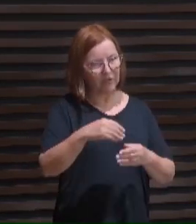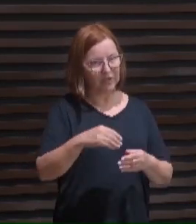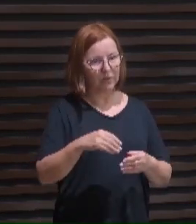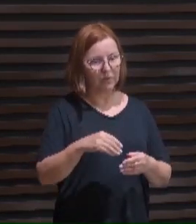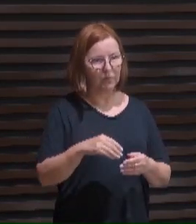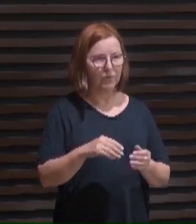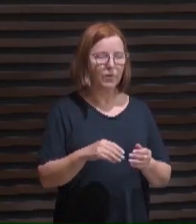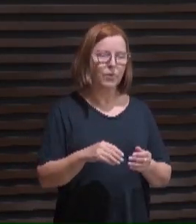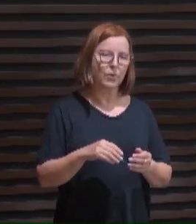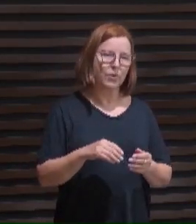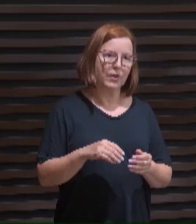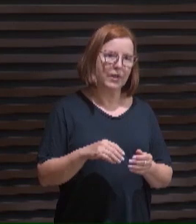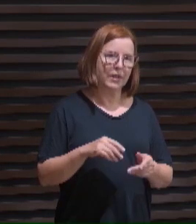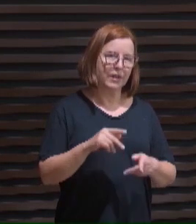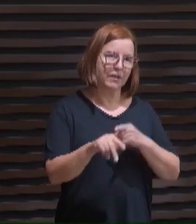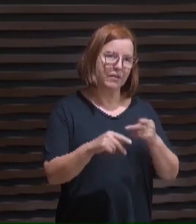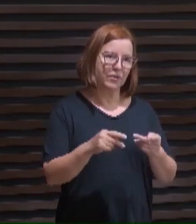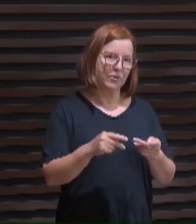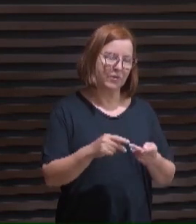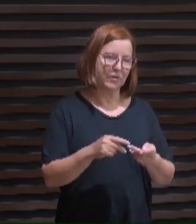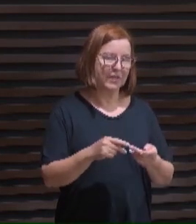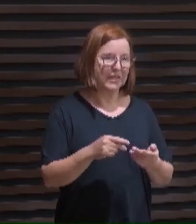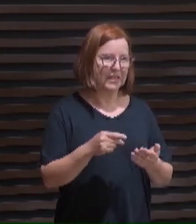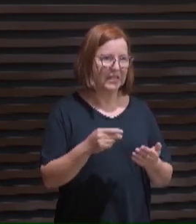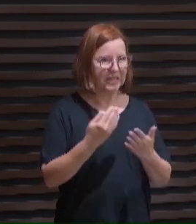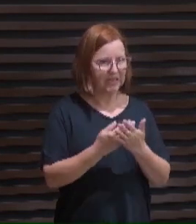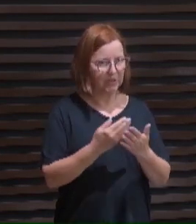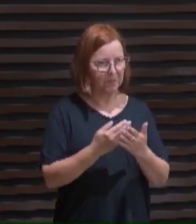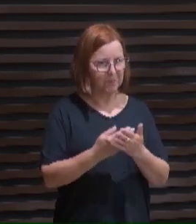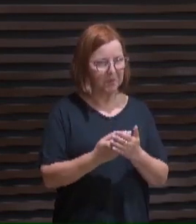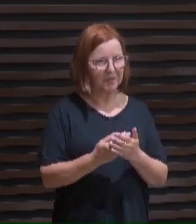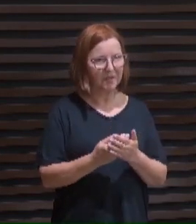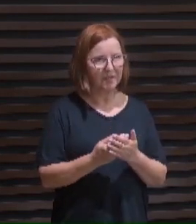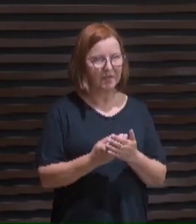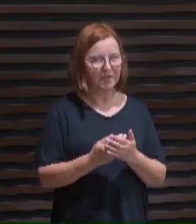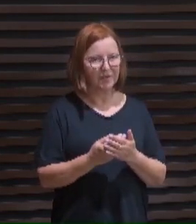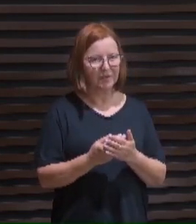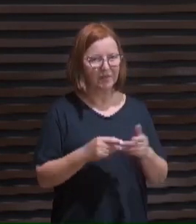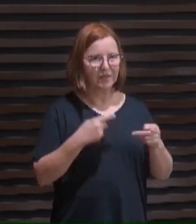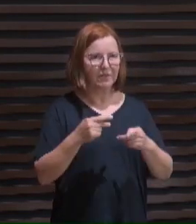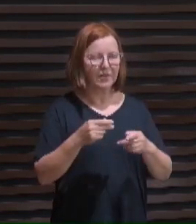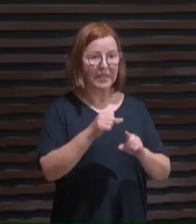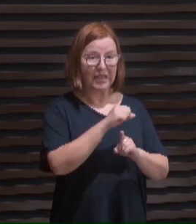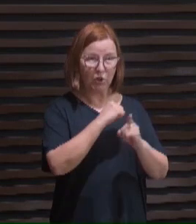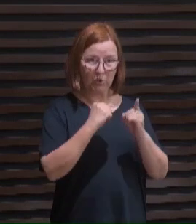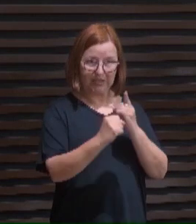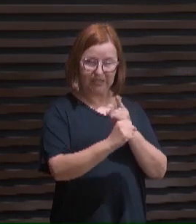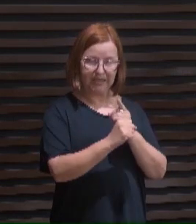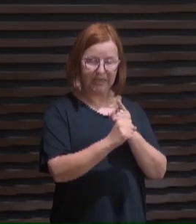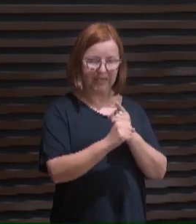de 60 e a sua conexão com a sociedade como um todo, e vamos iniciar por um